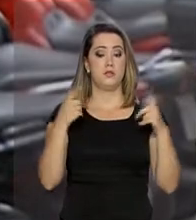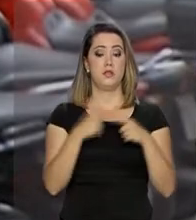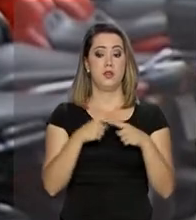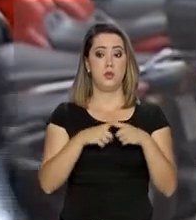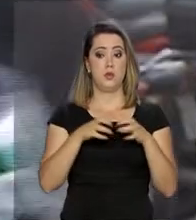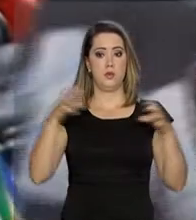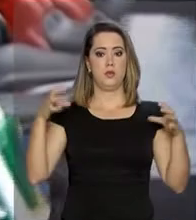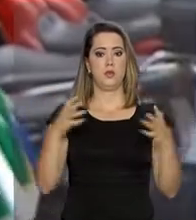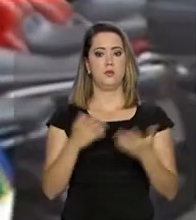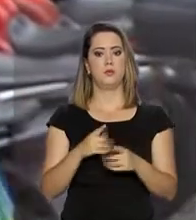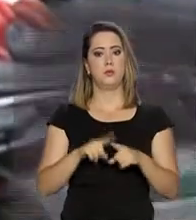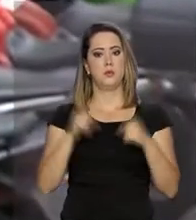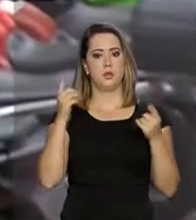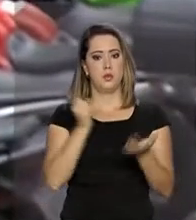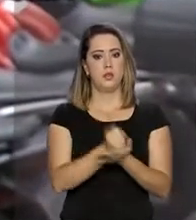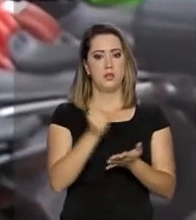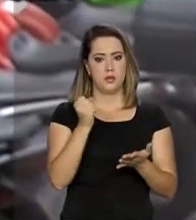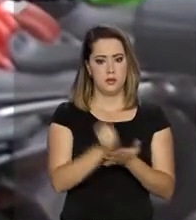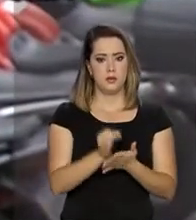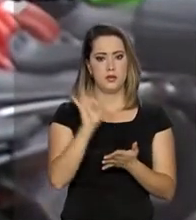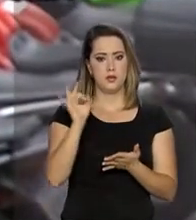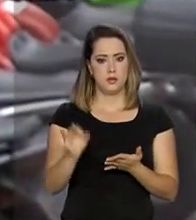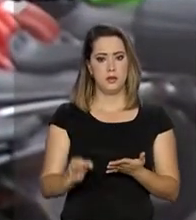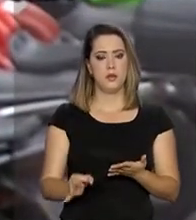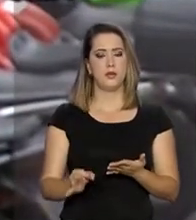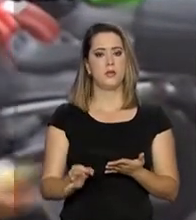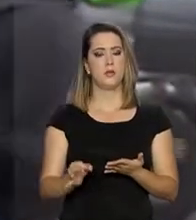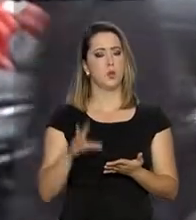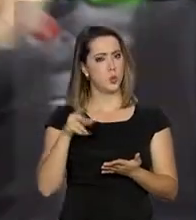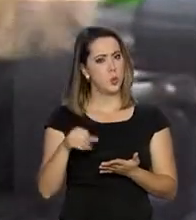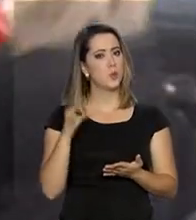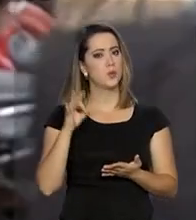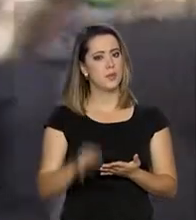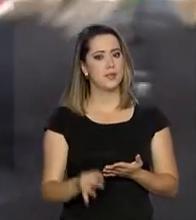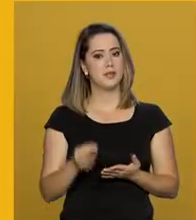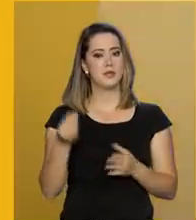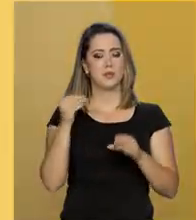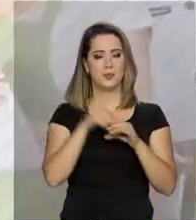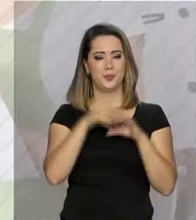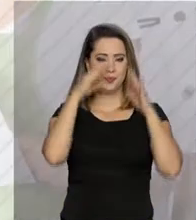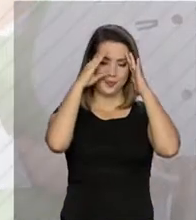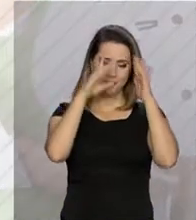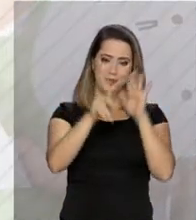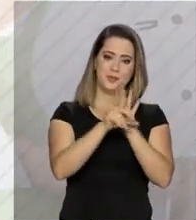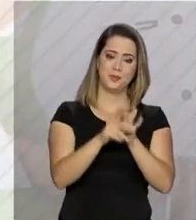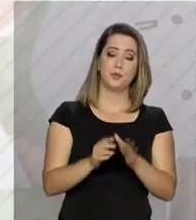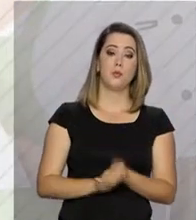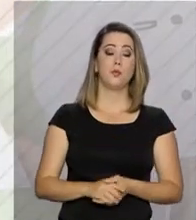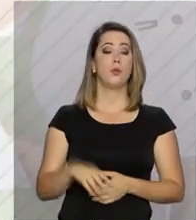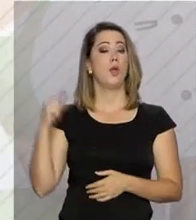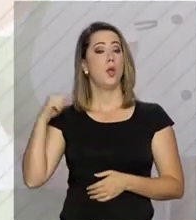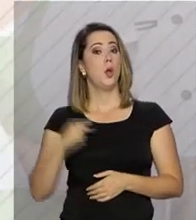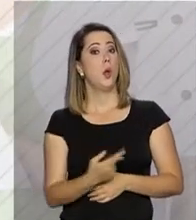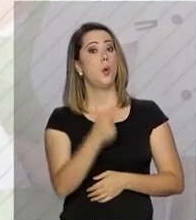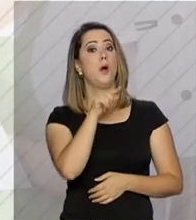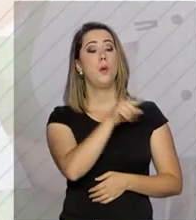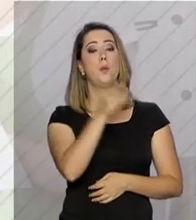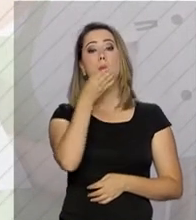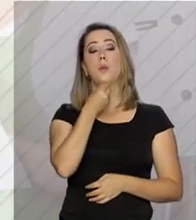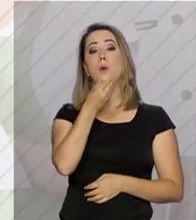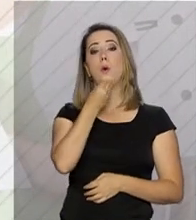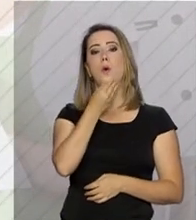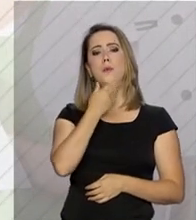que na assistência né mas agora registrado agora registrada do dentro da lei em seu artigo assim como felipe mais de 720 mil